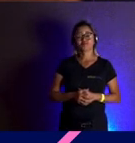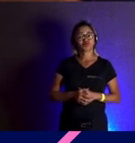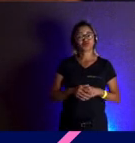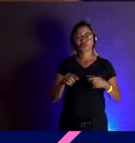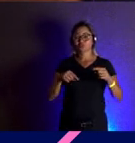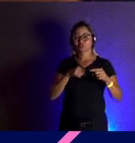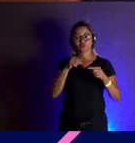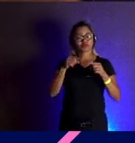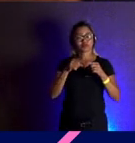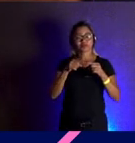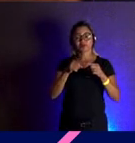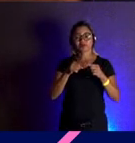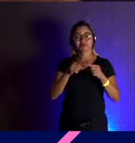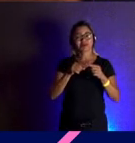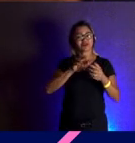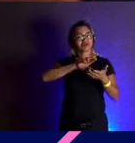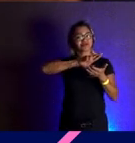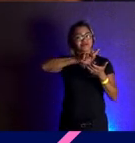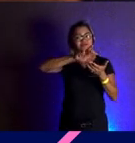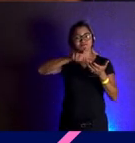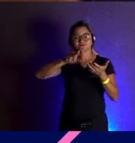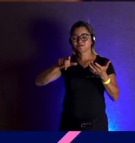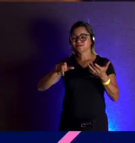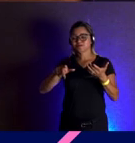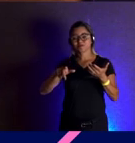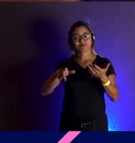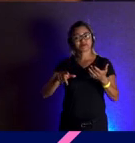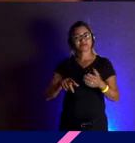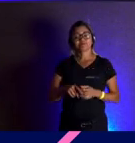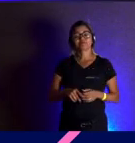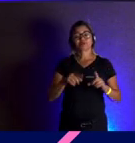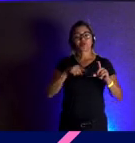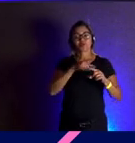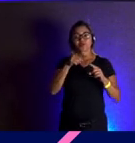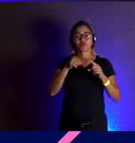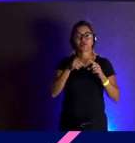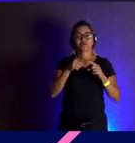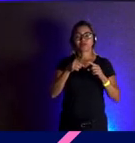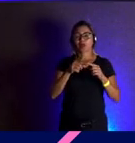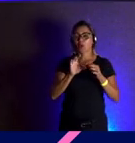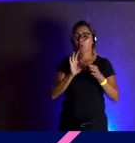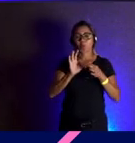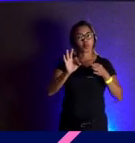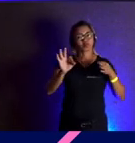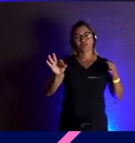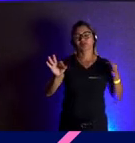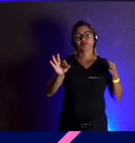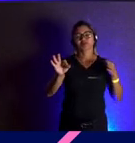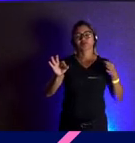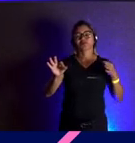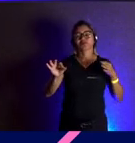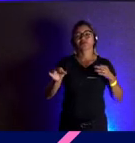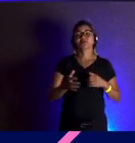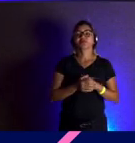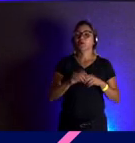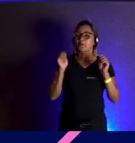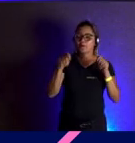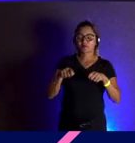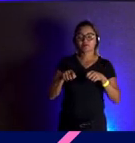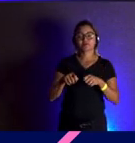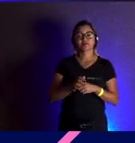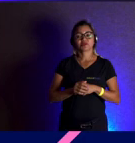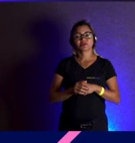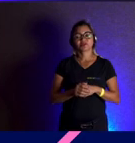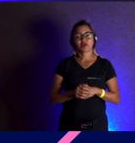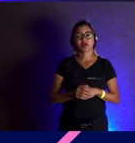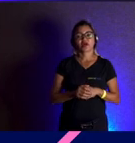vários relatórios que foram divulgados recentemente. A gente tem uma sala de energia que a gente está tomando muito mais combustível fóssil que a gente poderia estar